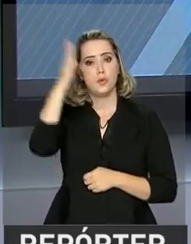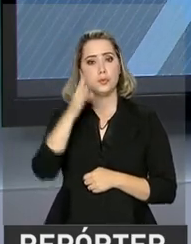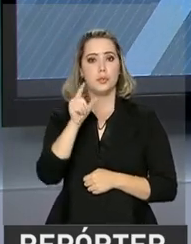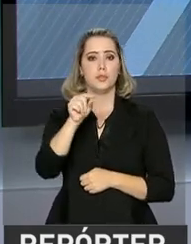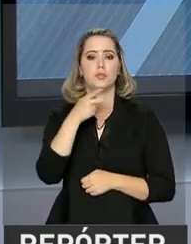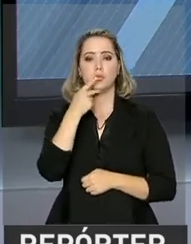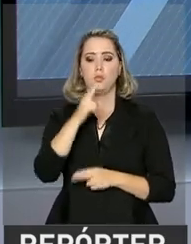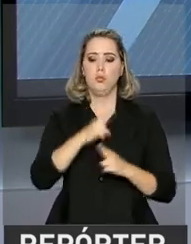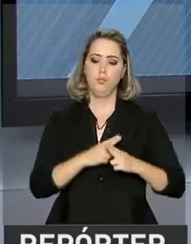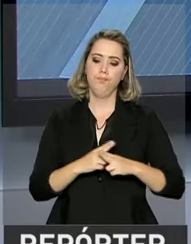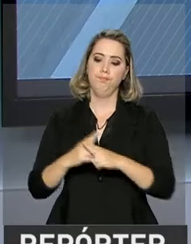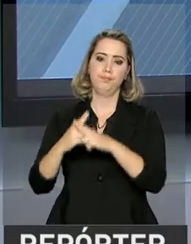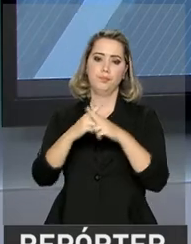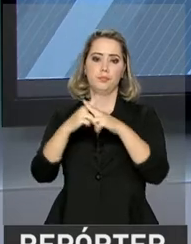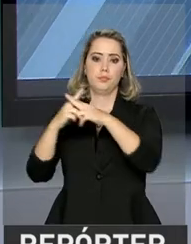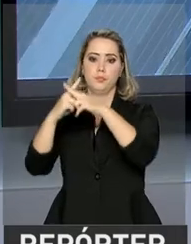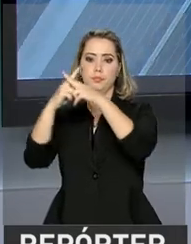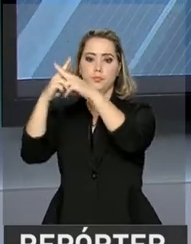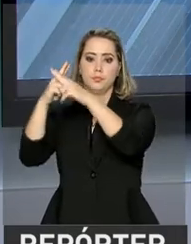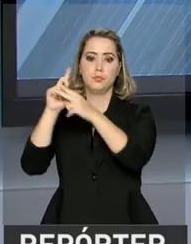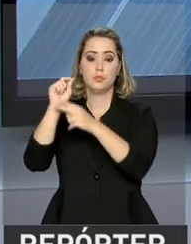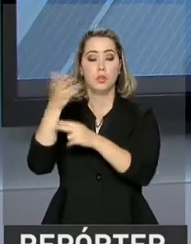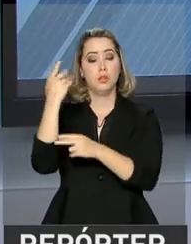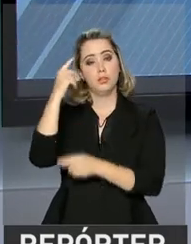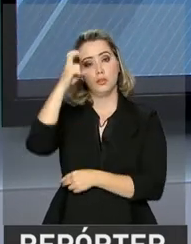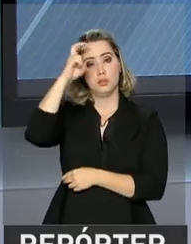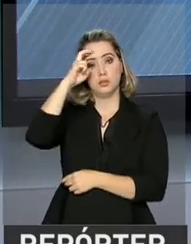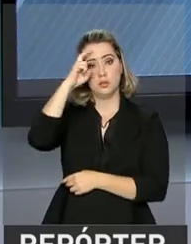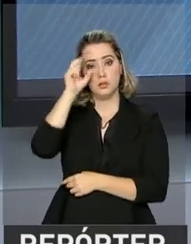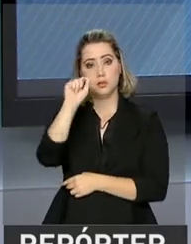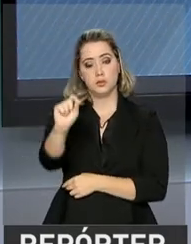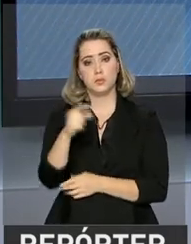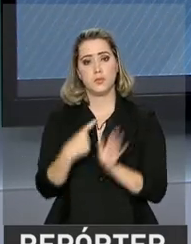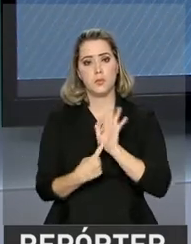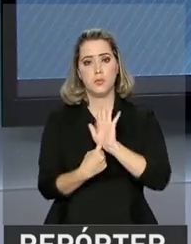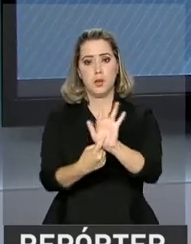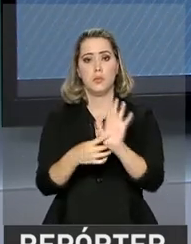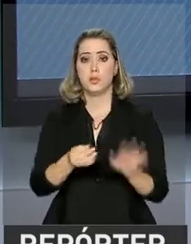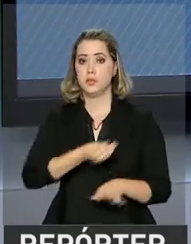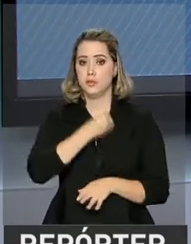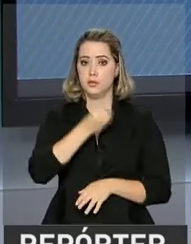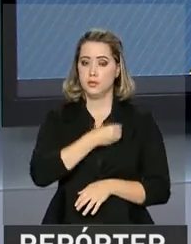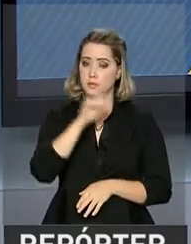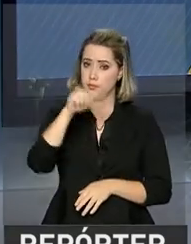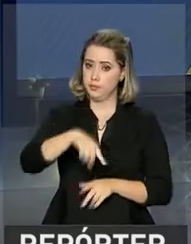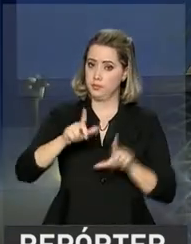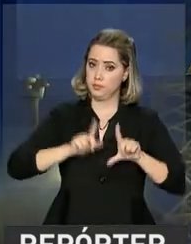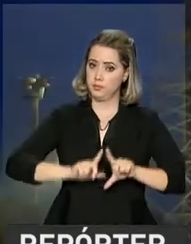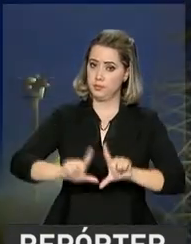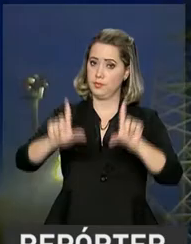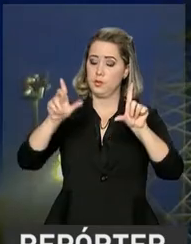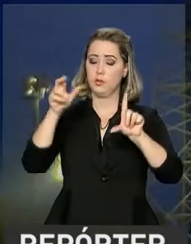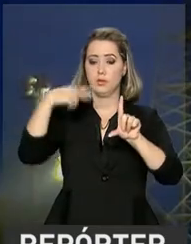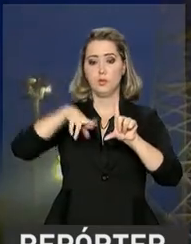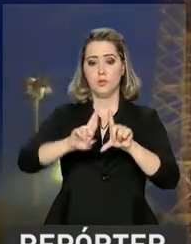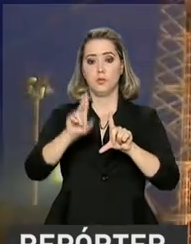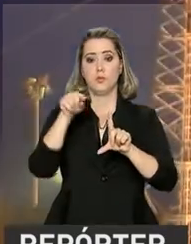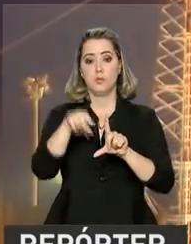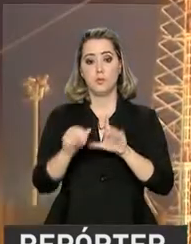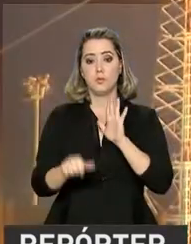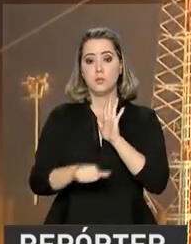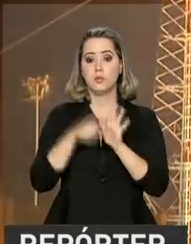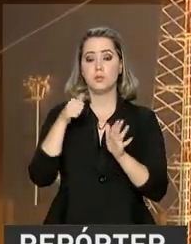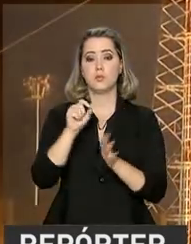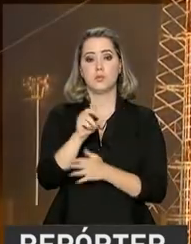do satélite que foi realizado na última quinta-feira e mostrado ao vivo aqui na tv nbr nestes primeiros